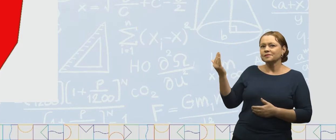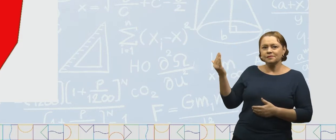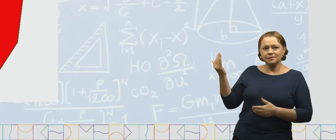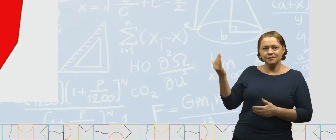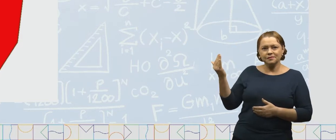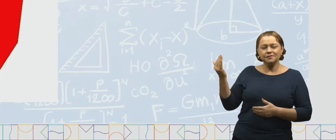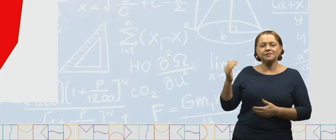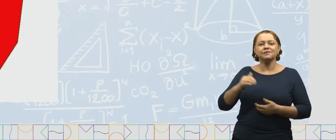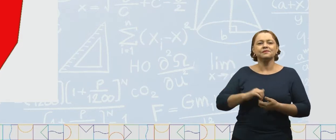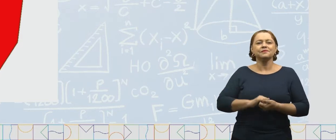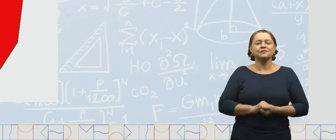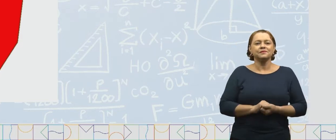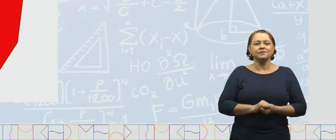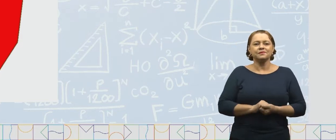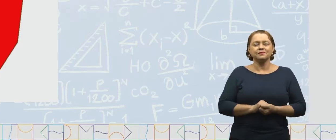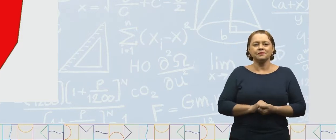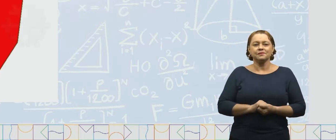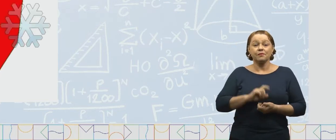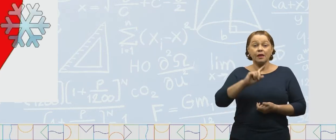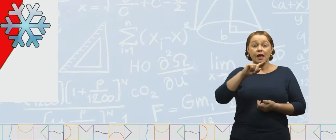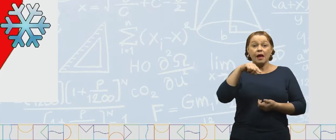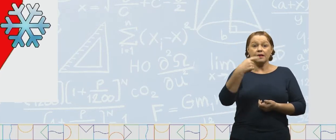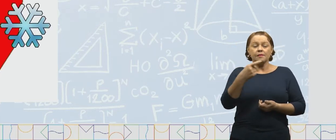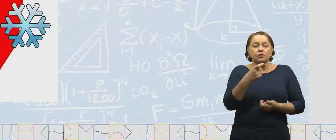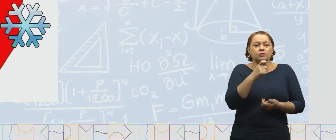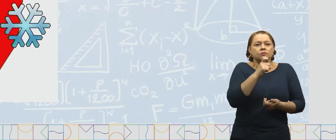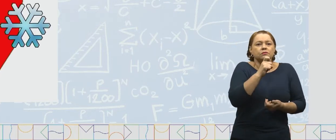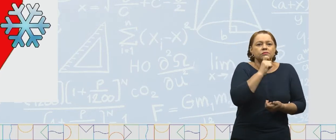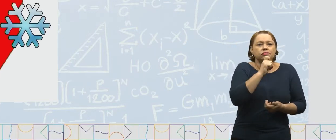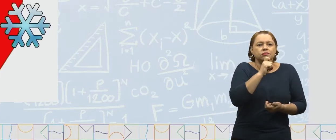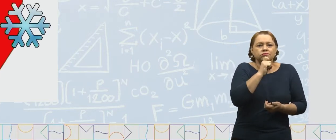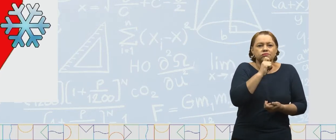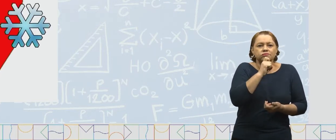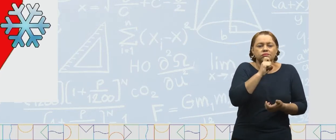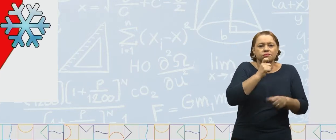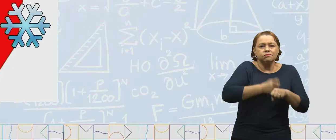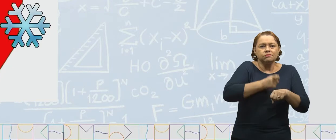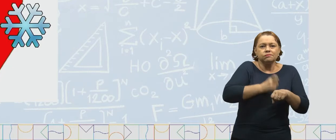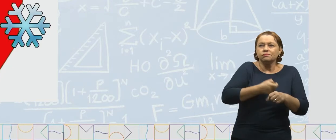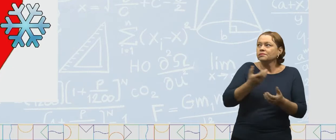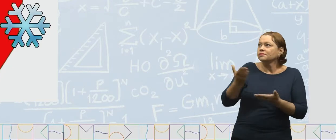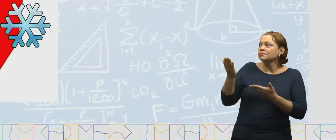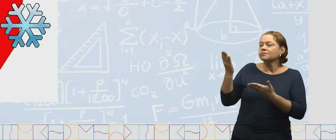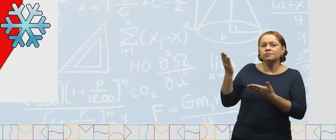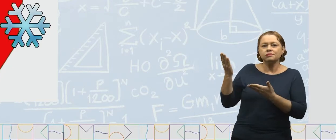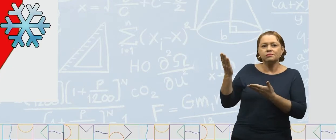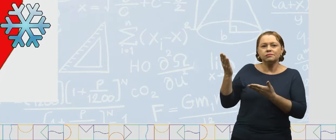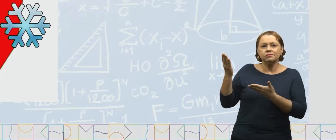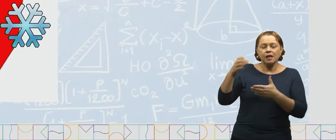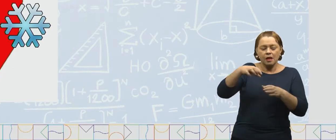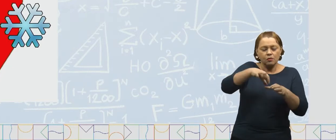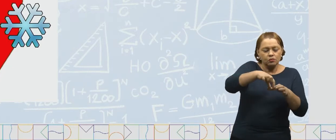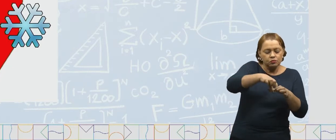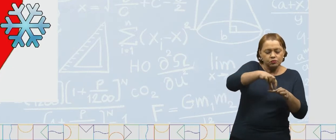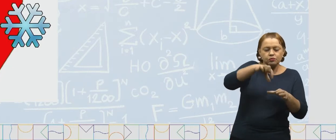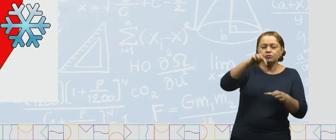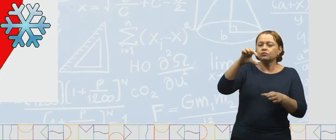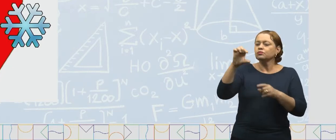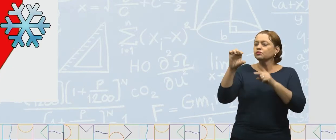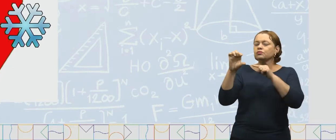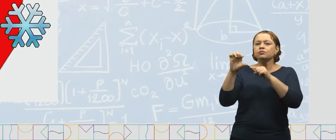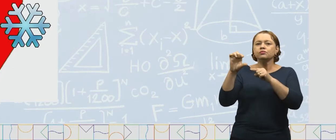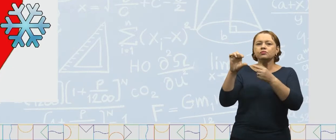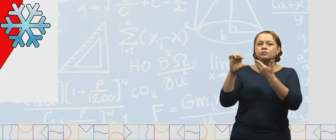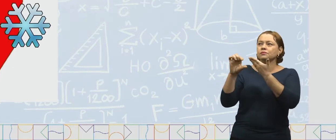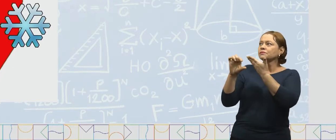água dentro. E depois nós congelamos. Observe bem, depois retiramos o cubinho de gelo de dentro dele